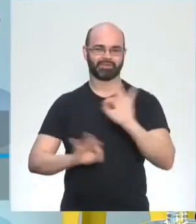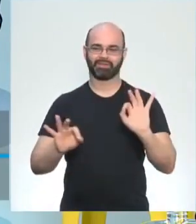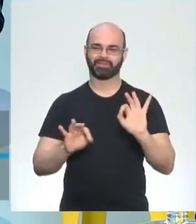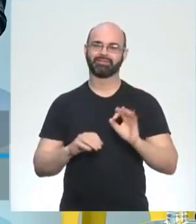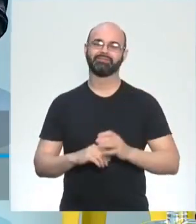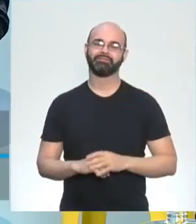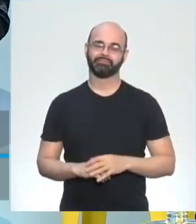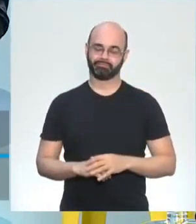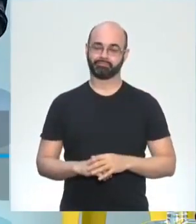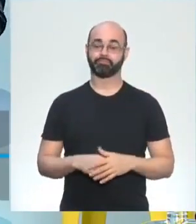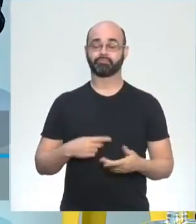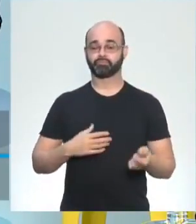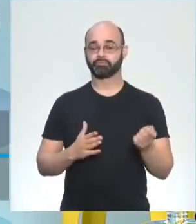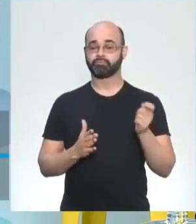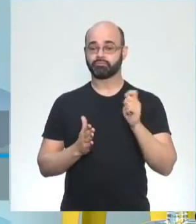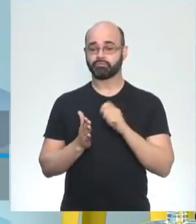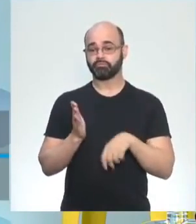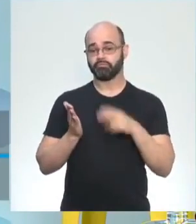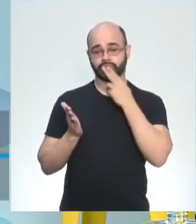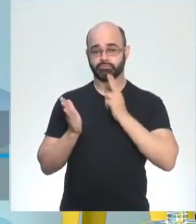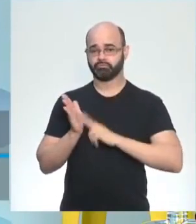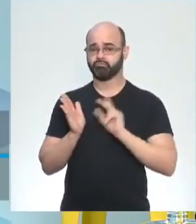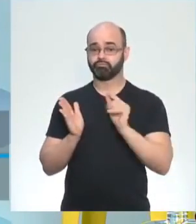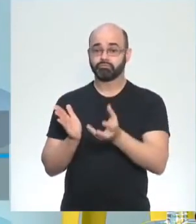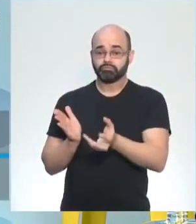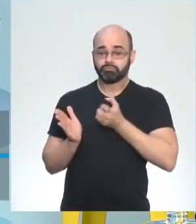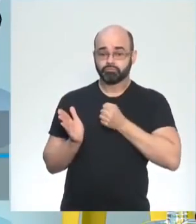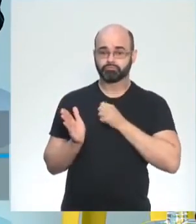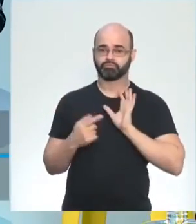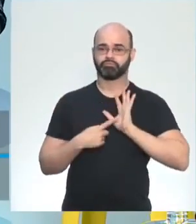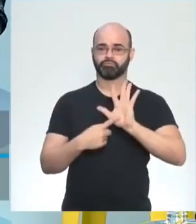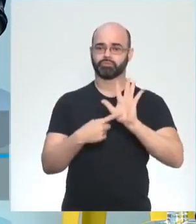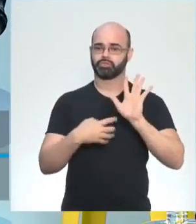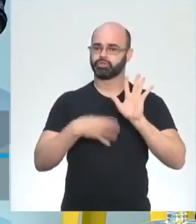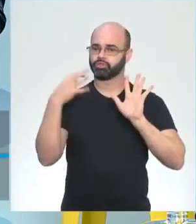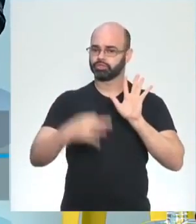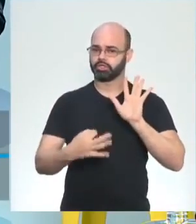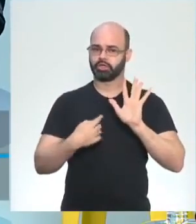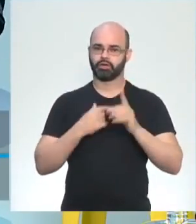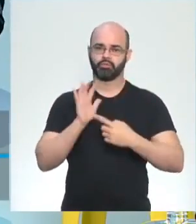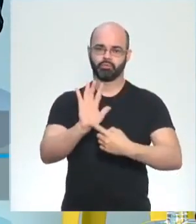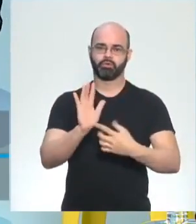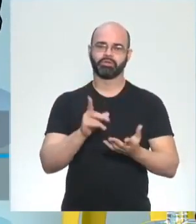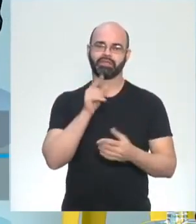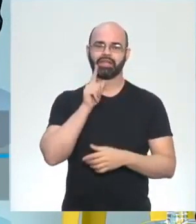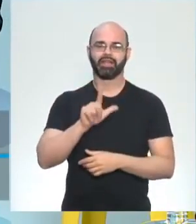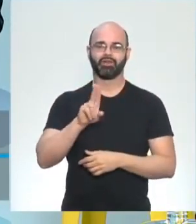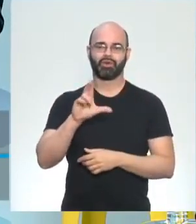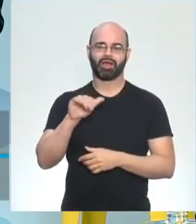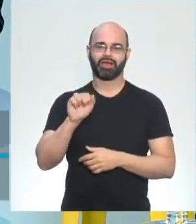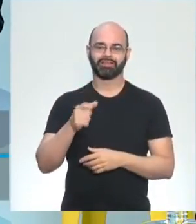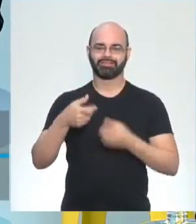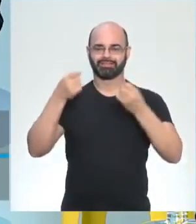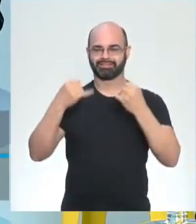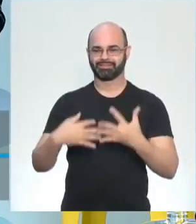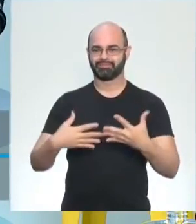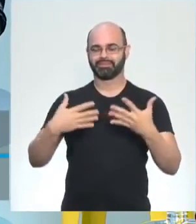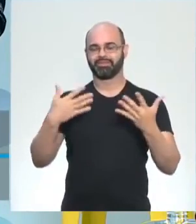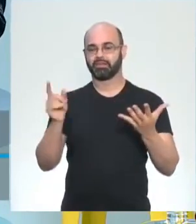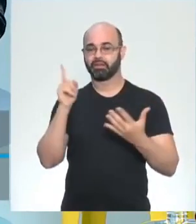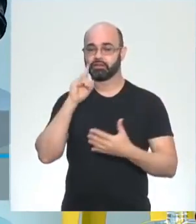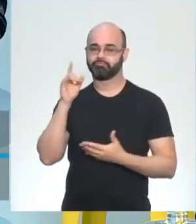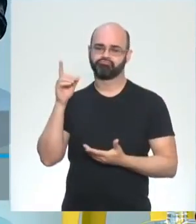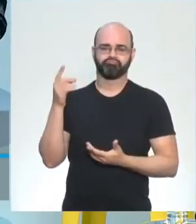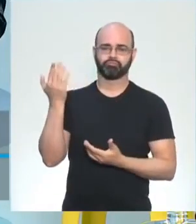as 2 cartas, então, na íntegra, assim como recebemos dos alunos. Então, percebe que o Lucas está mencionando um dia que ele participou,